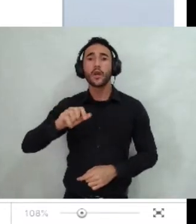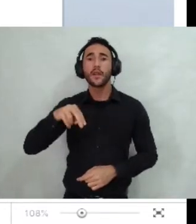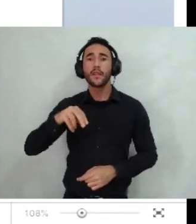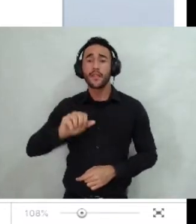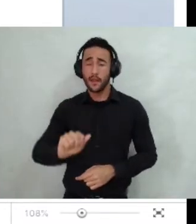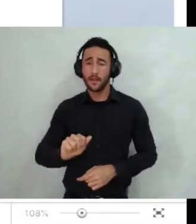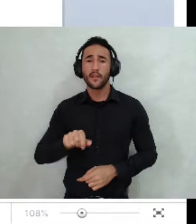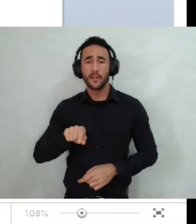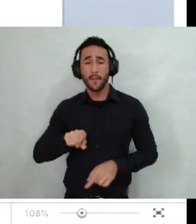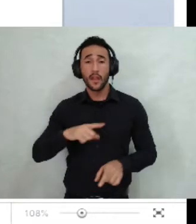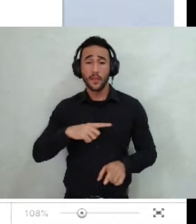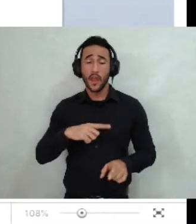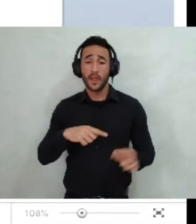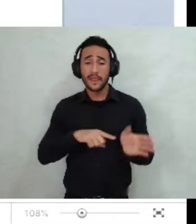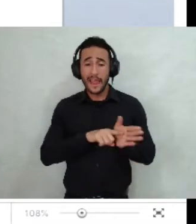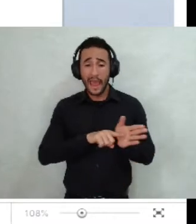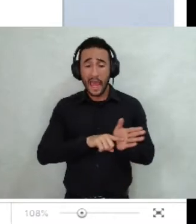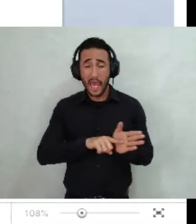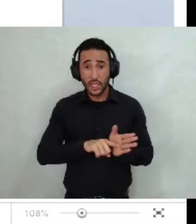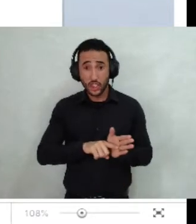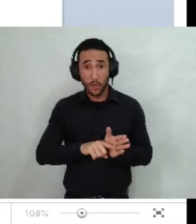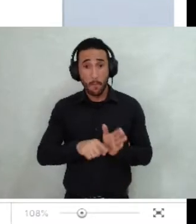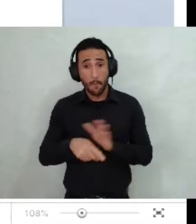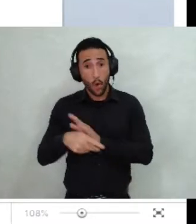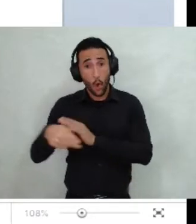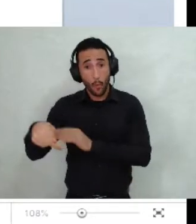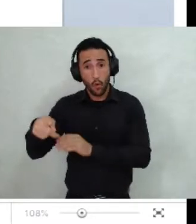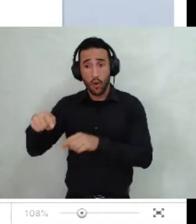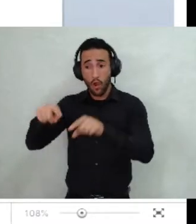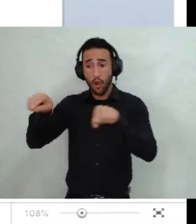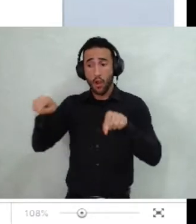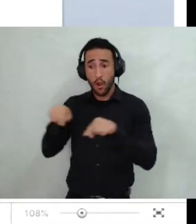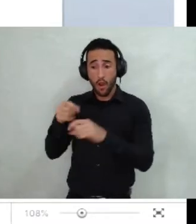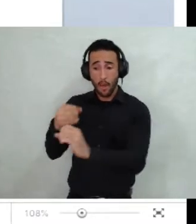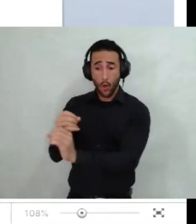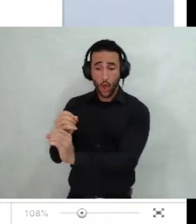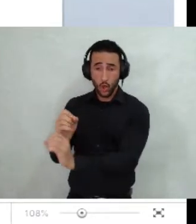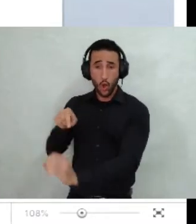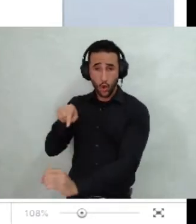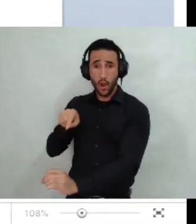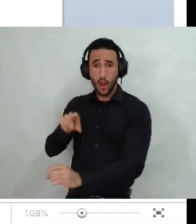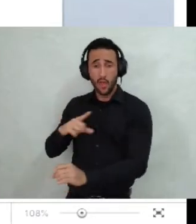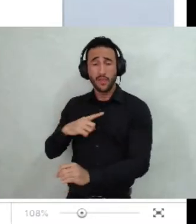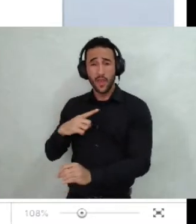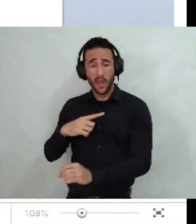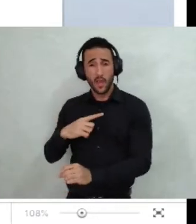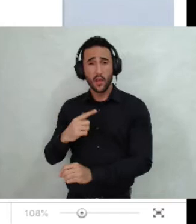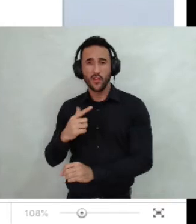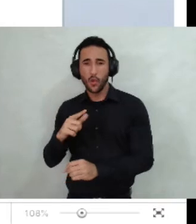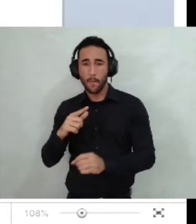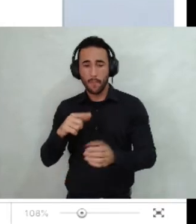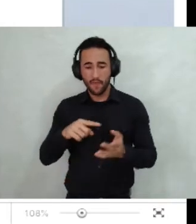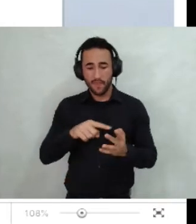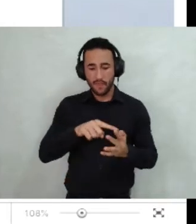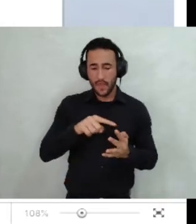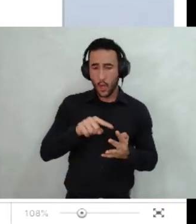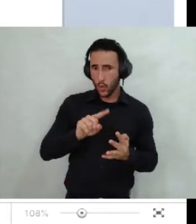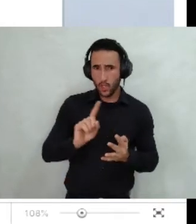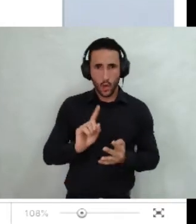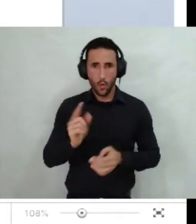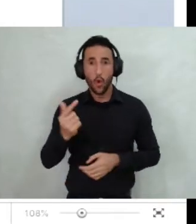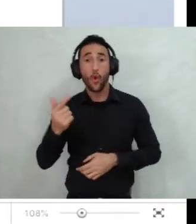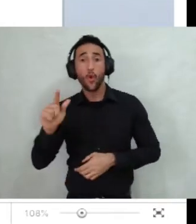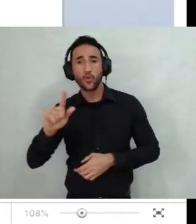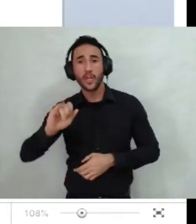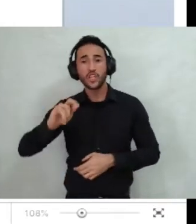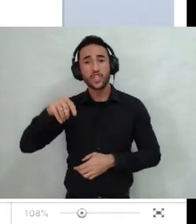feitos nos laboratórios com punção venosa e não em ponta de dedo, que detectam IgM, IgG ou